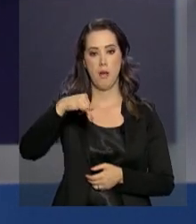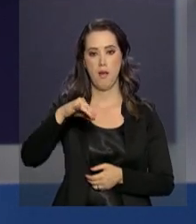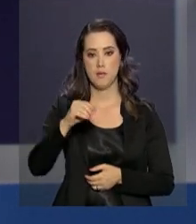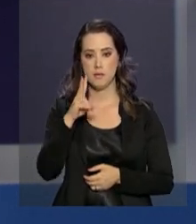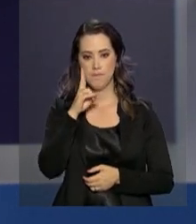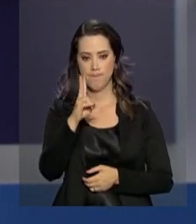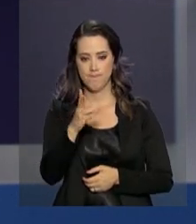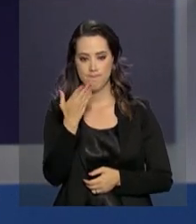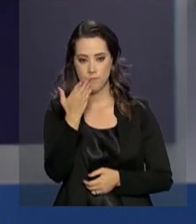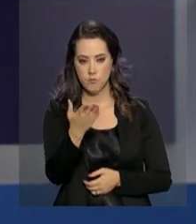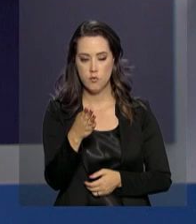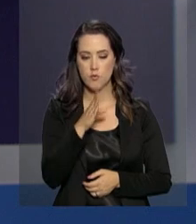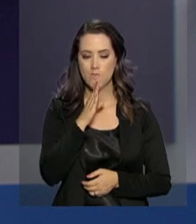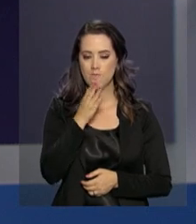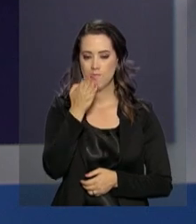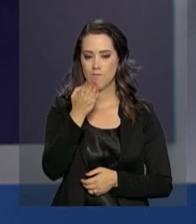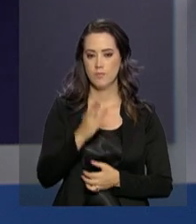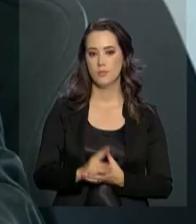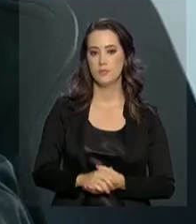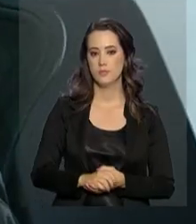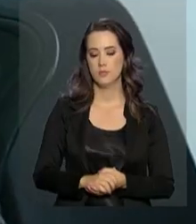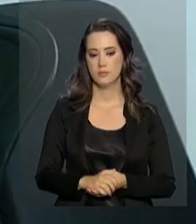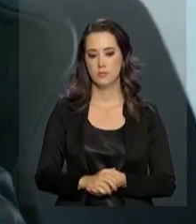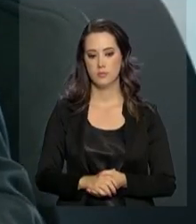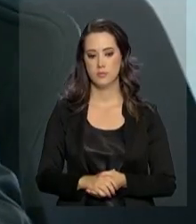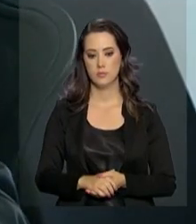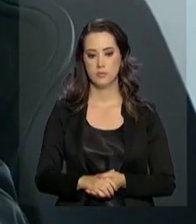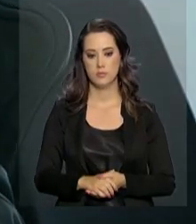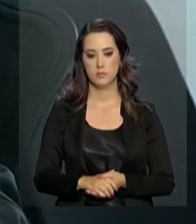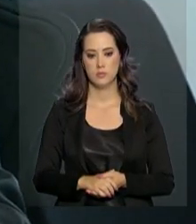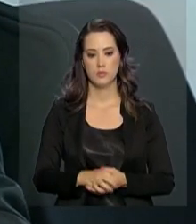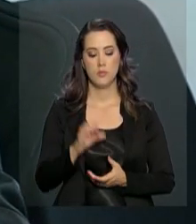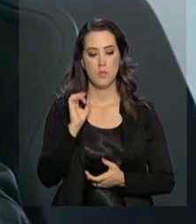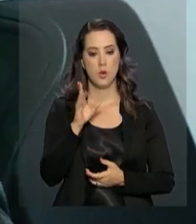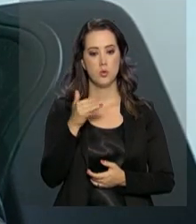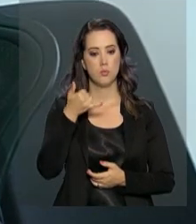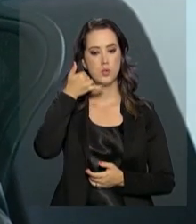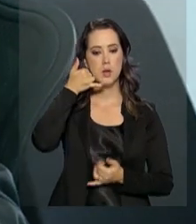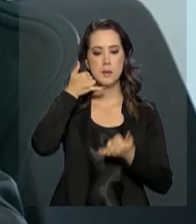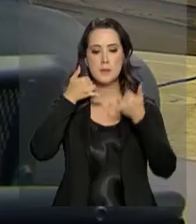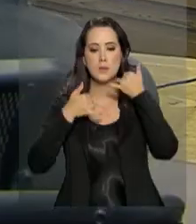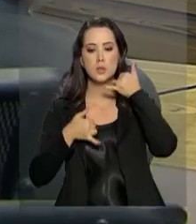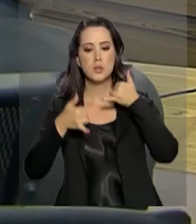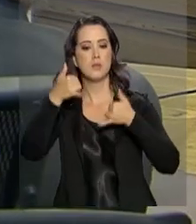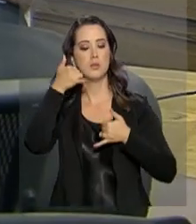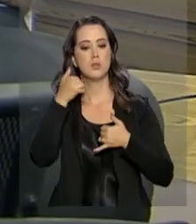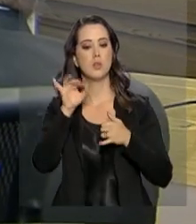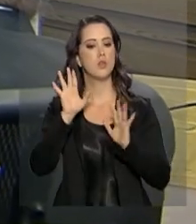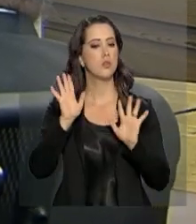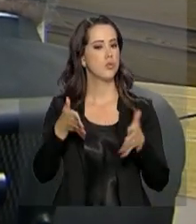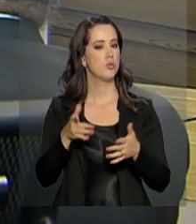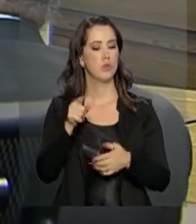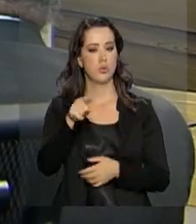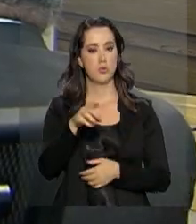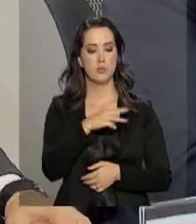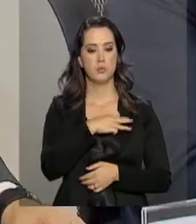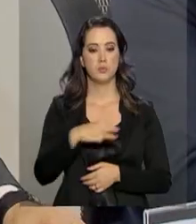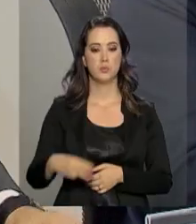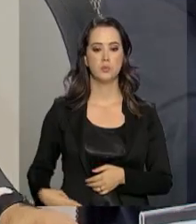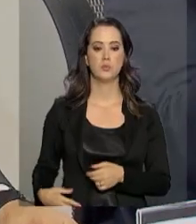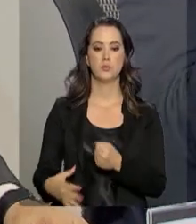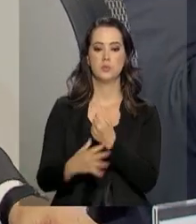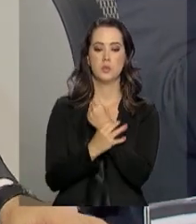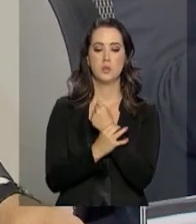foi lá conhecer e mostra pra gente bastam algumas ligações e tronto o ministro da segurança pública